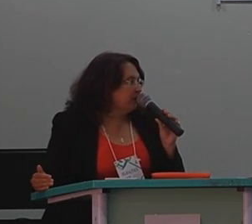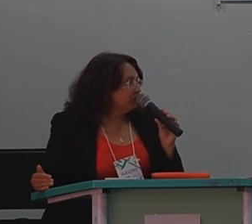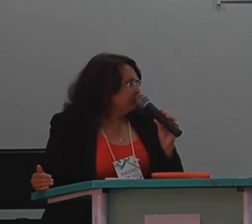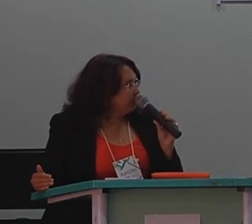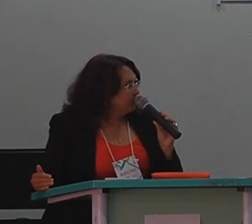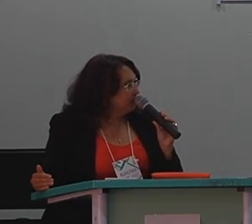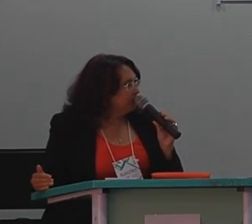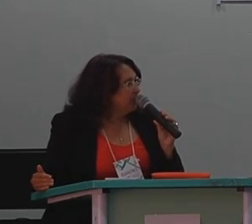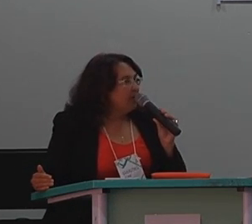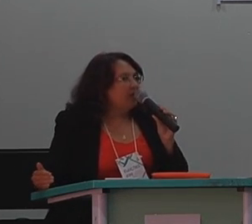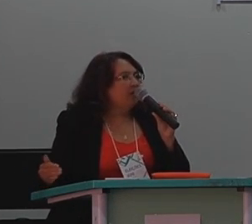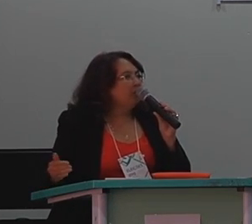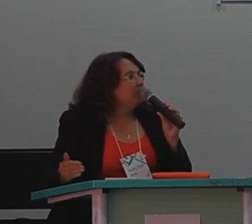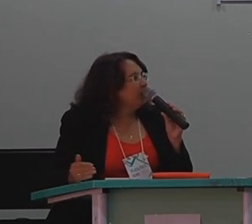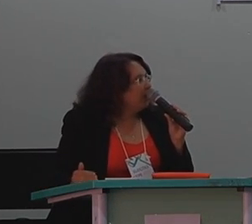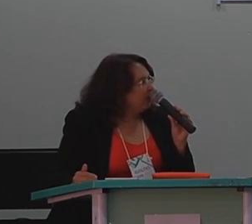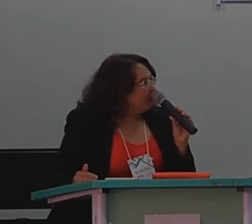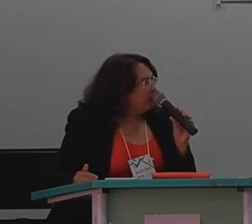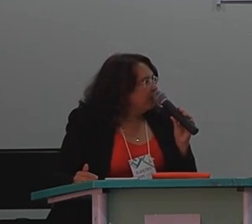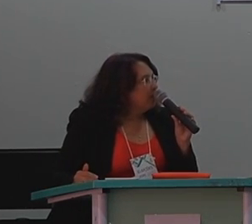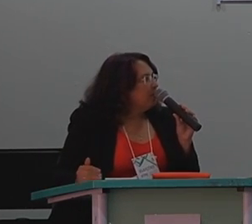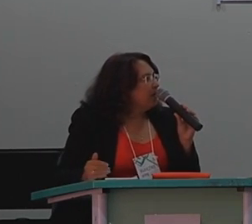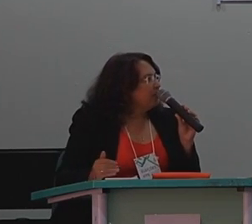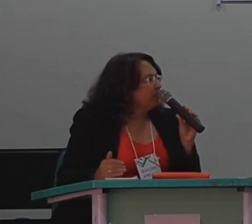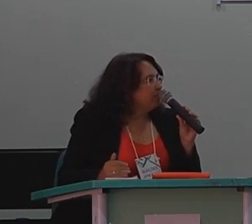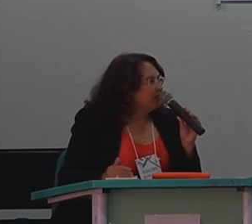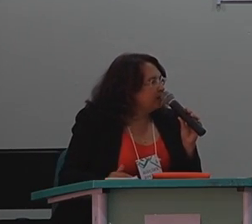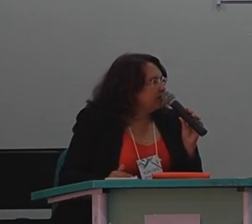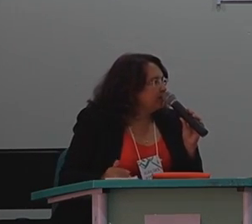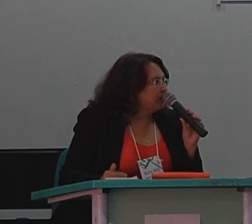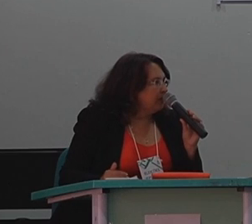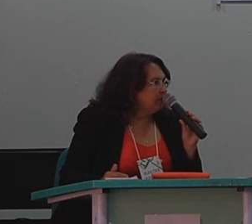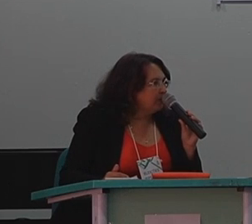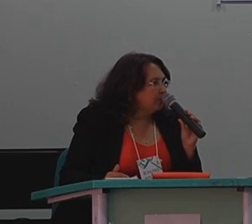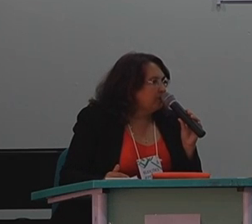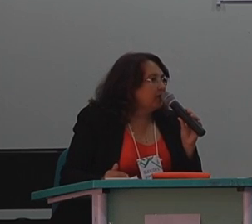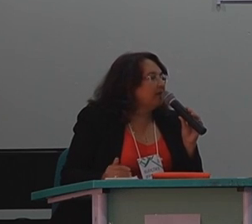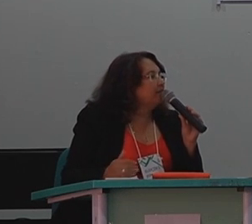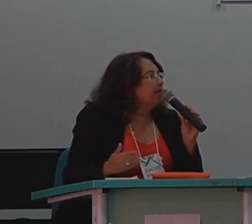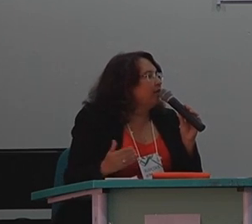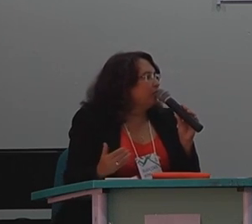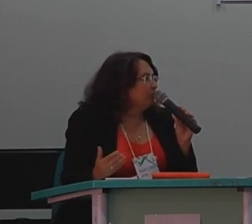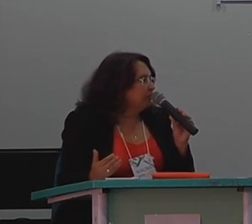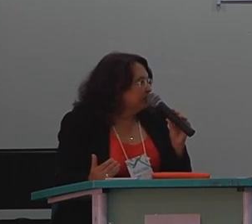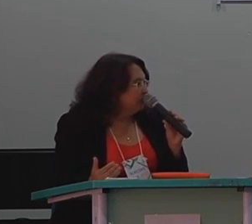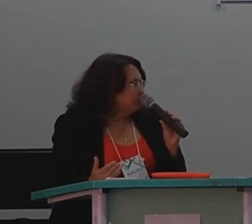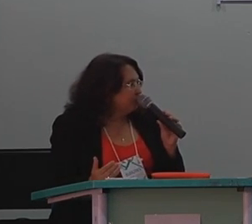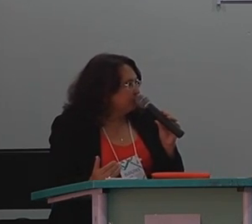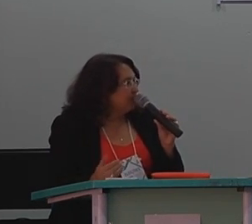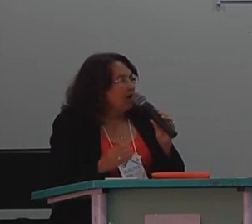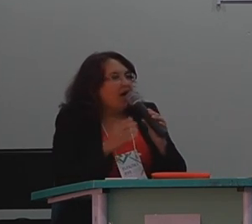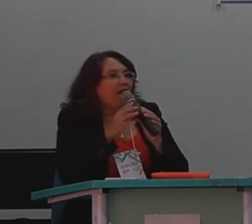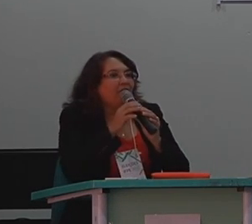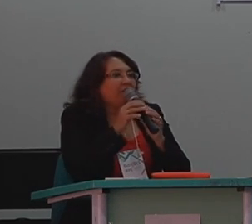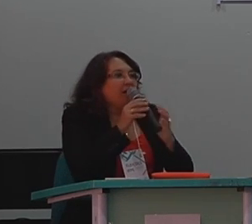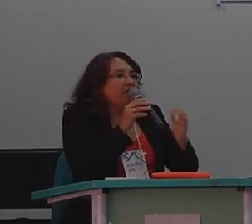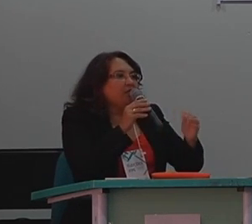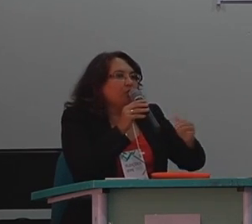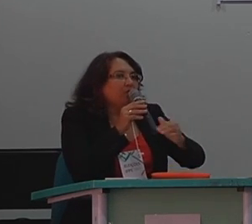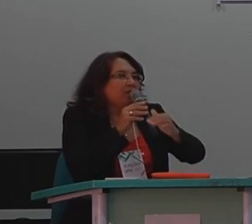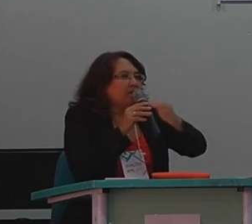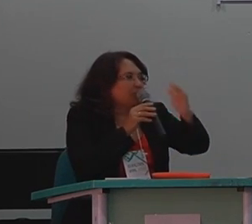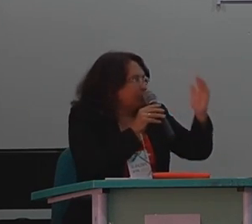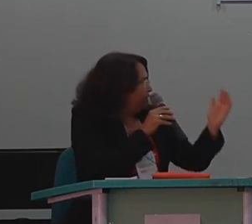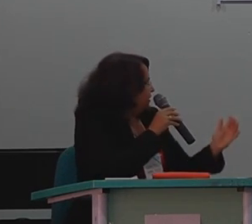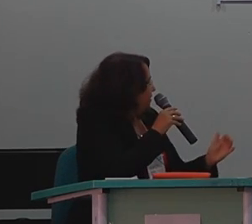administração e planejamento. Então, diálogo, participação serão a tônica. Dentro disso, há